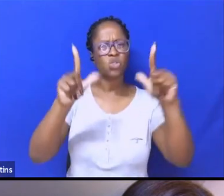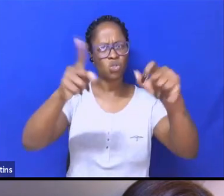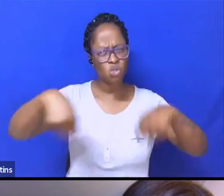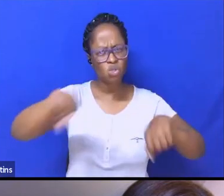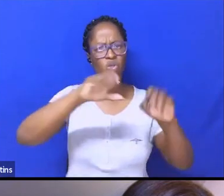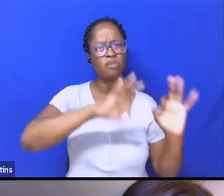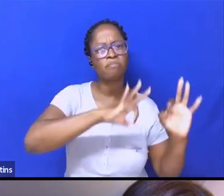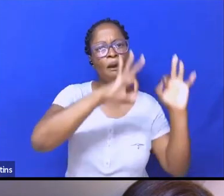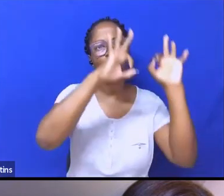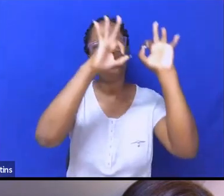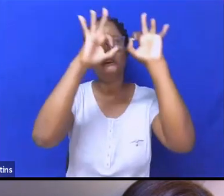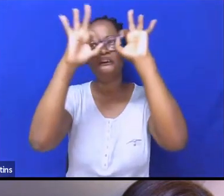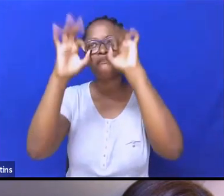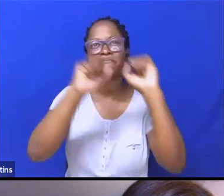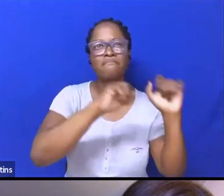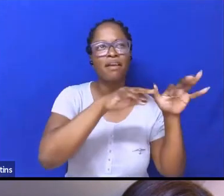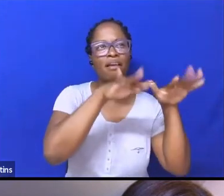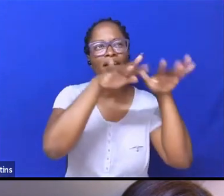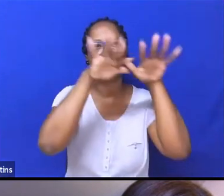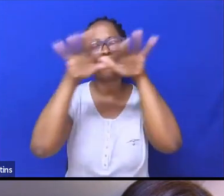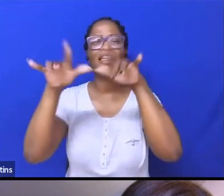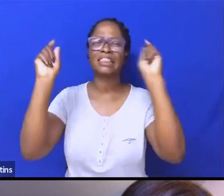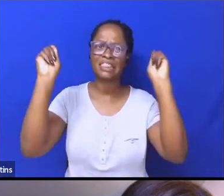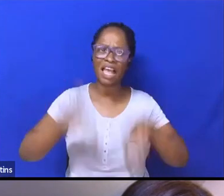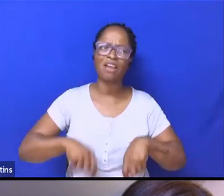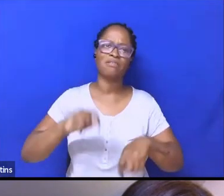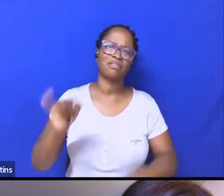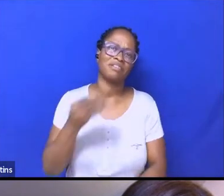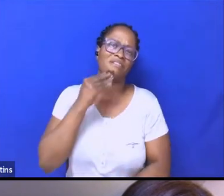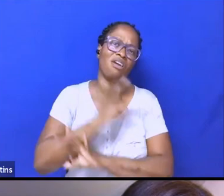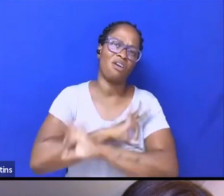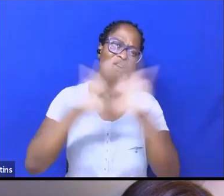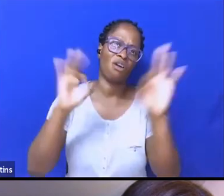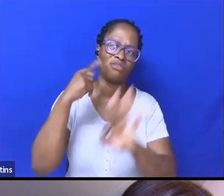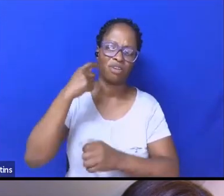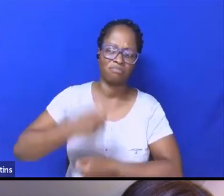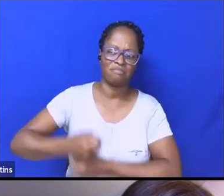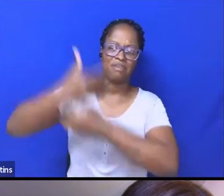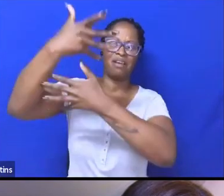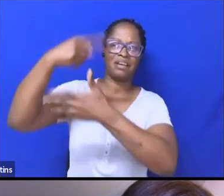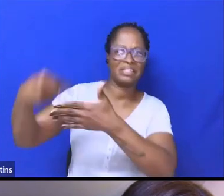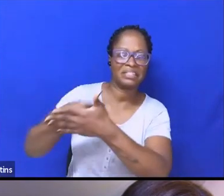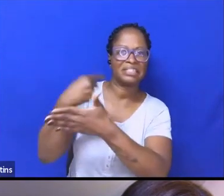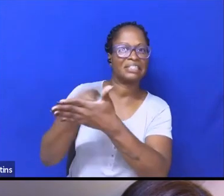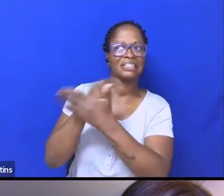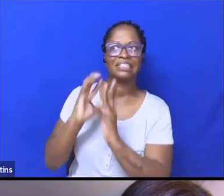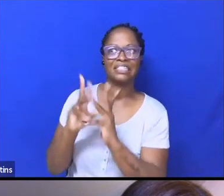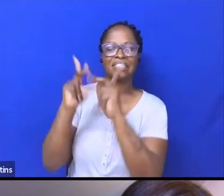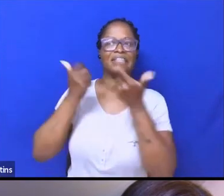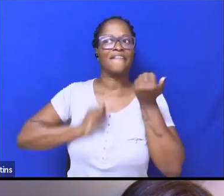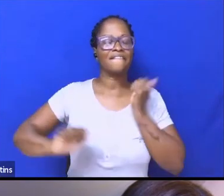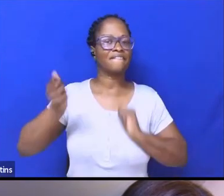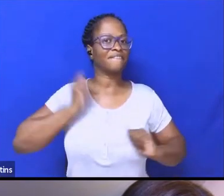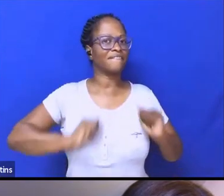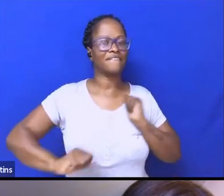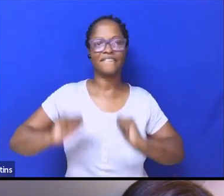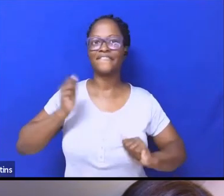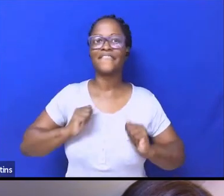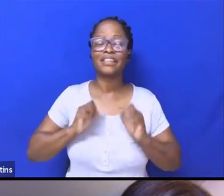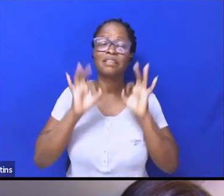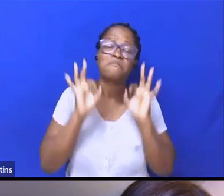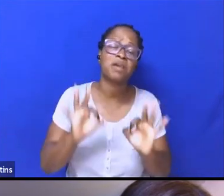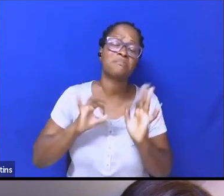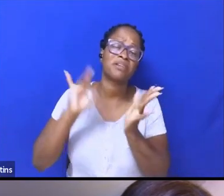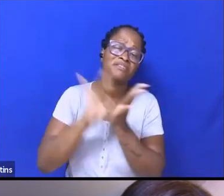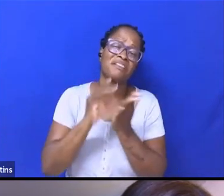conseguiu assistir também pôde aproveitar bastante a gente viu ali os comentários as perguntas todo mundo ficou bastante interessado então eu queria de verdade agradecer